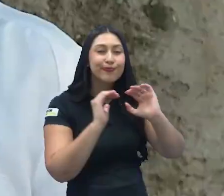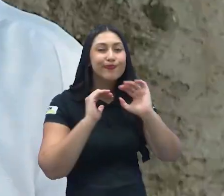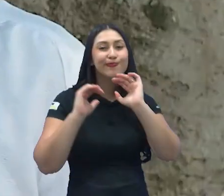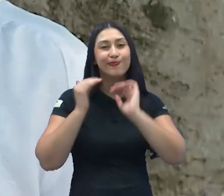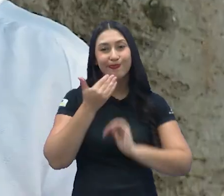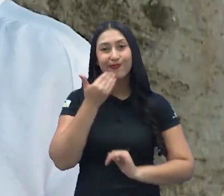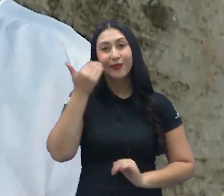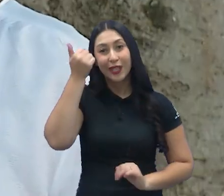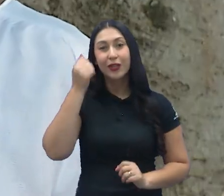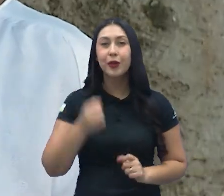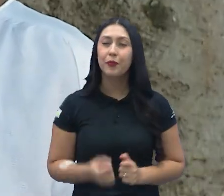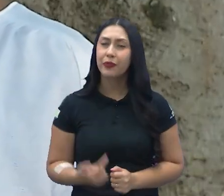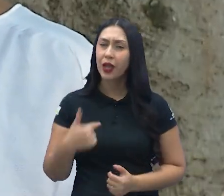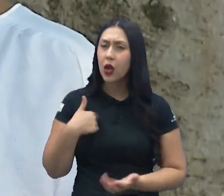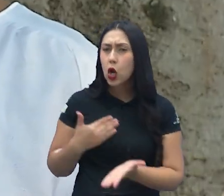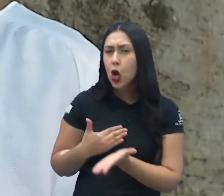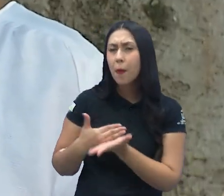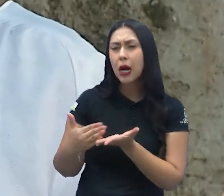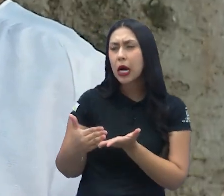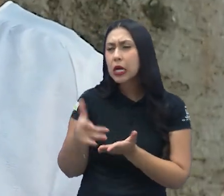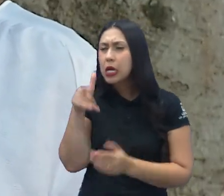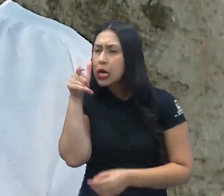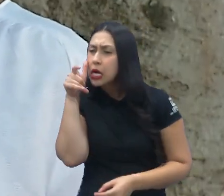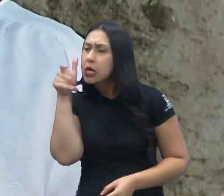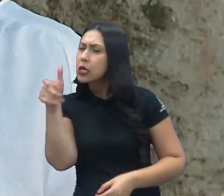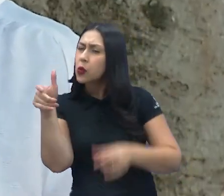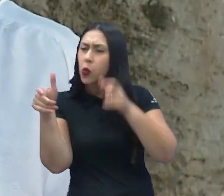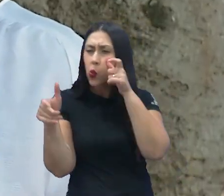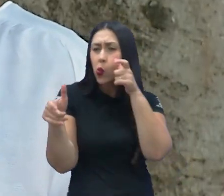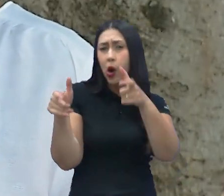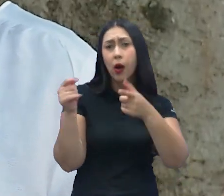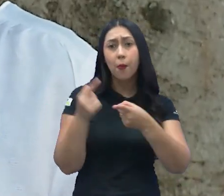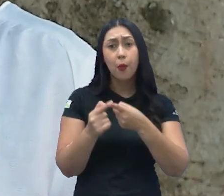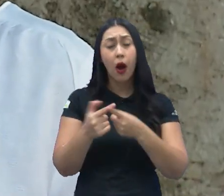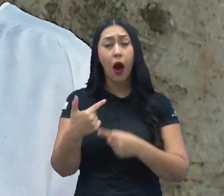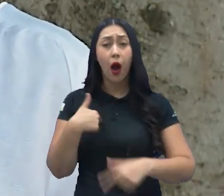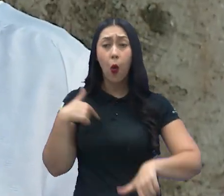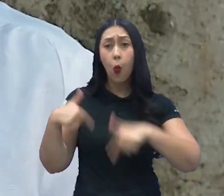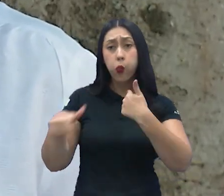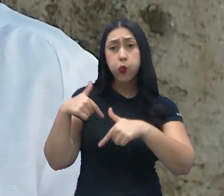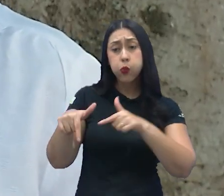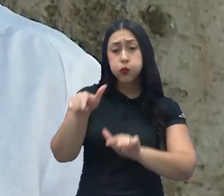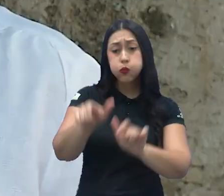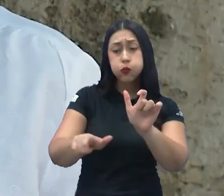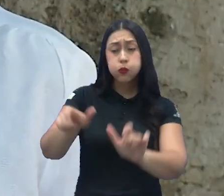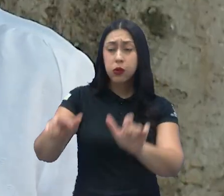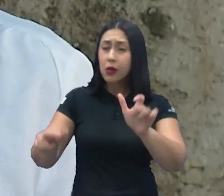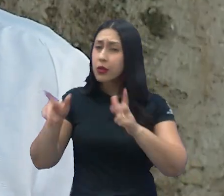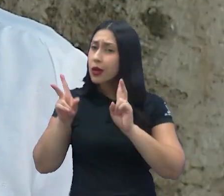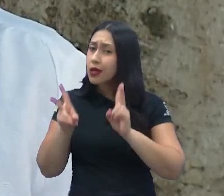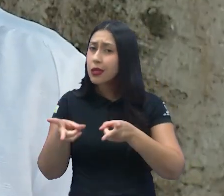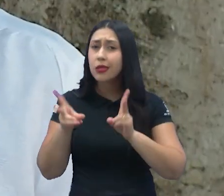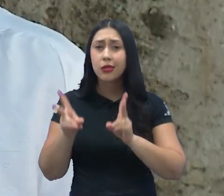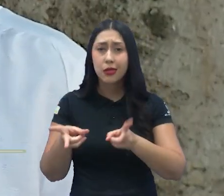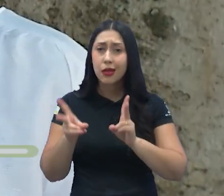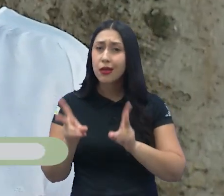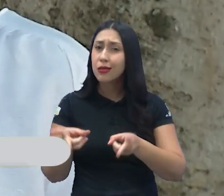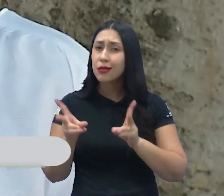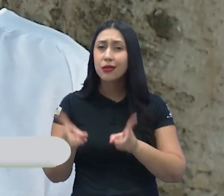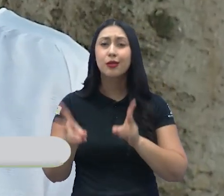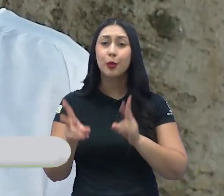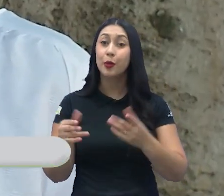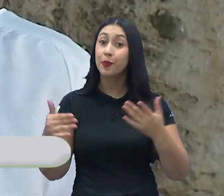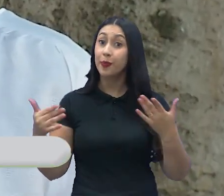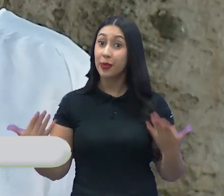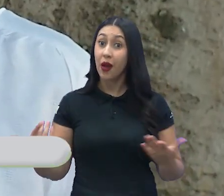trabalho. Eu comecei a me interessar porque eu trabalhava com pessoas, sempre trabalhei com pessoas, então eu